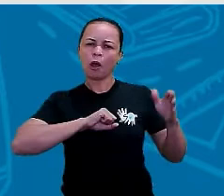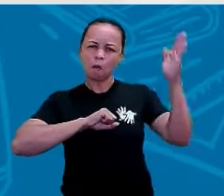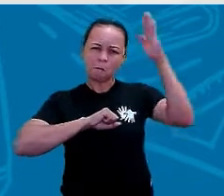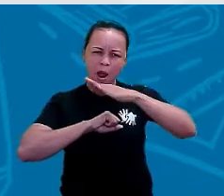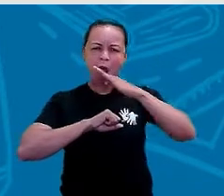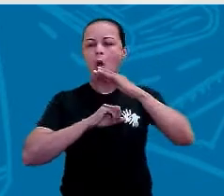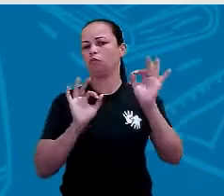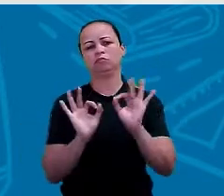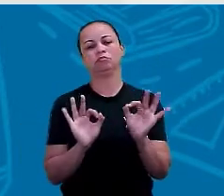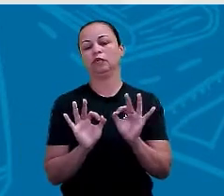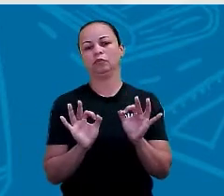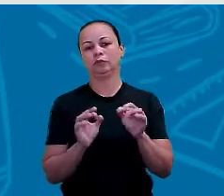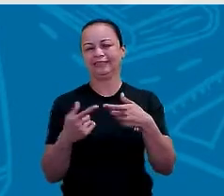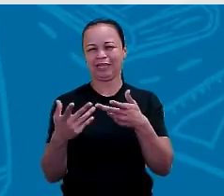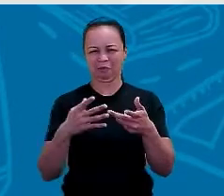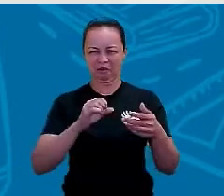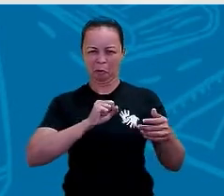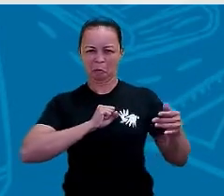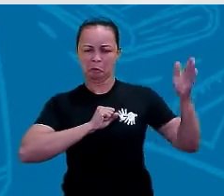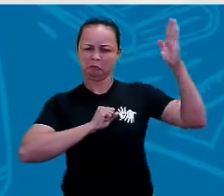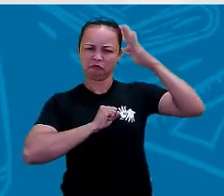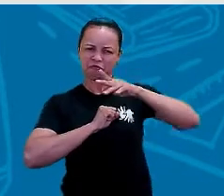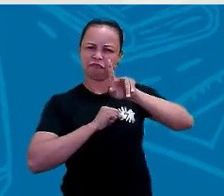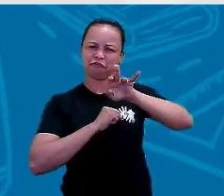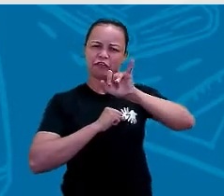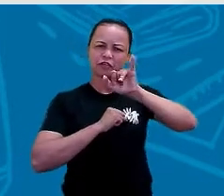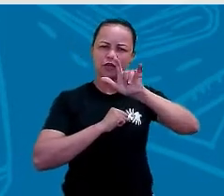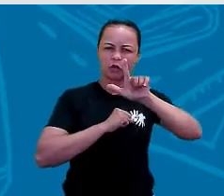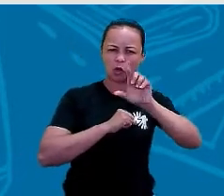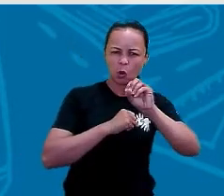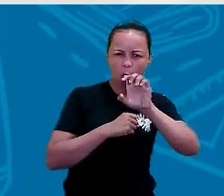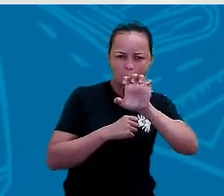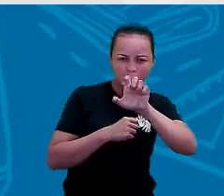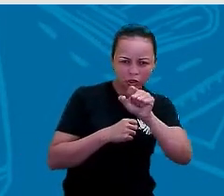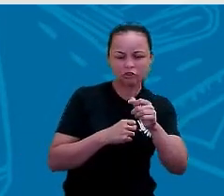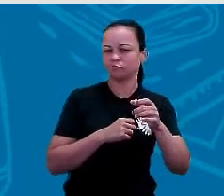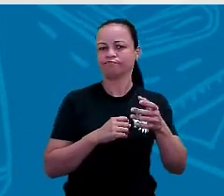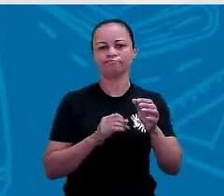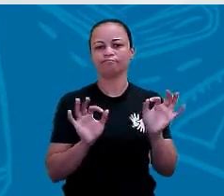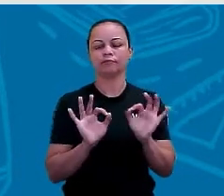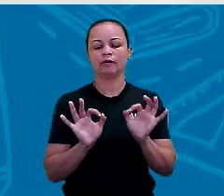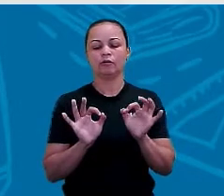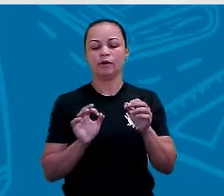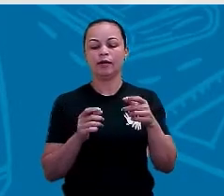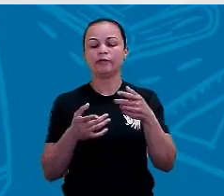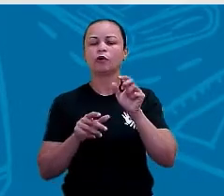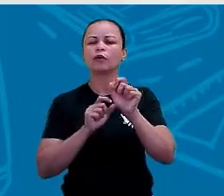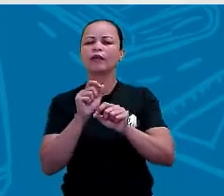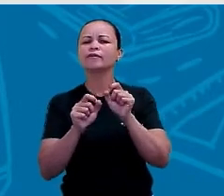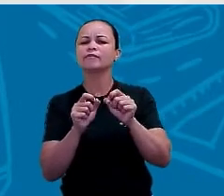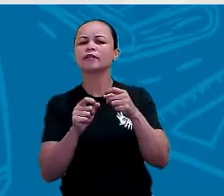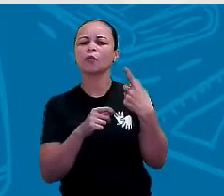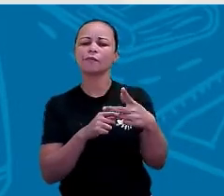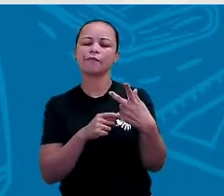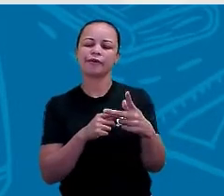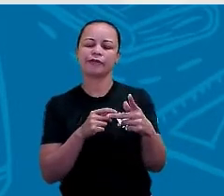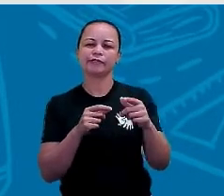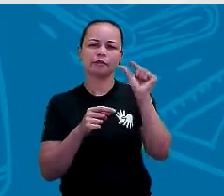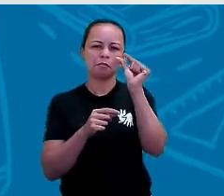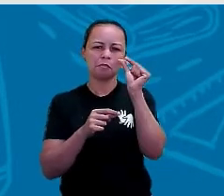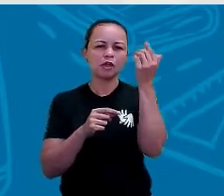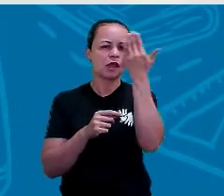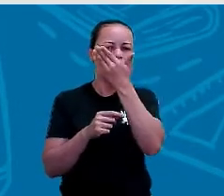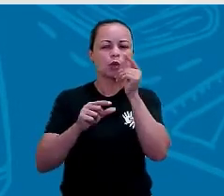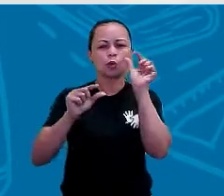certo? Que nem sempre eles são os vilões. E aí, quem são esses micro-organismos? Primeiramente, nós temos o grupo